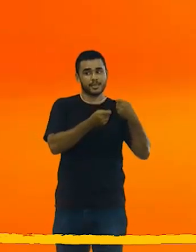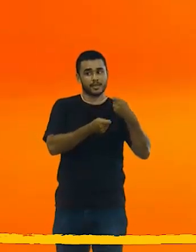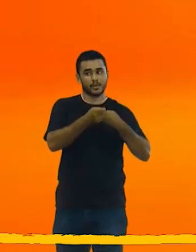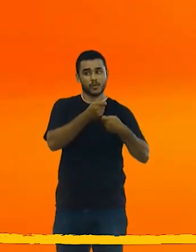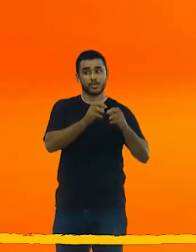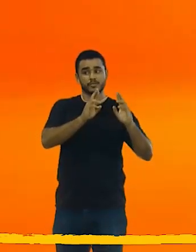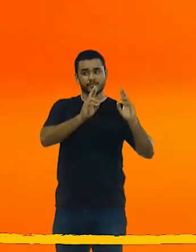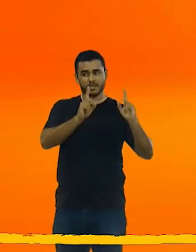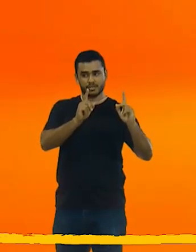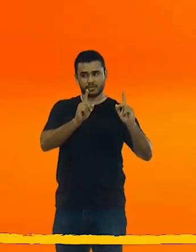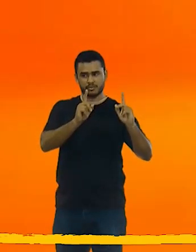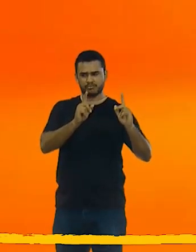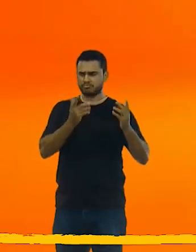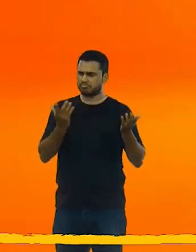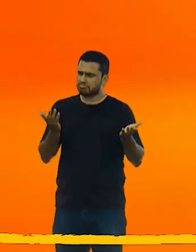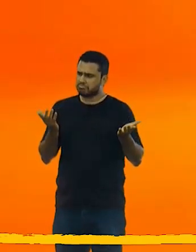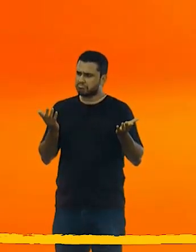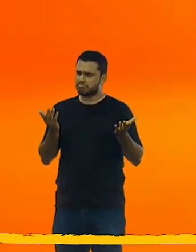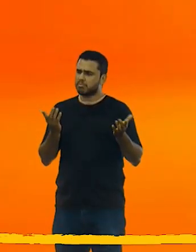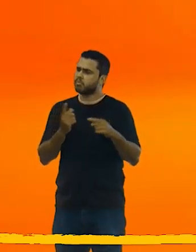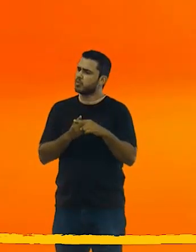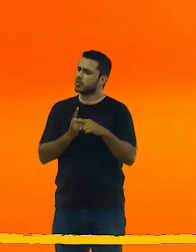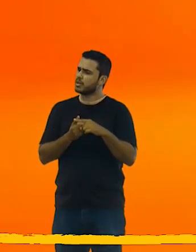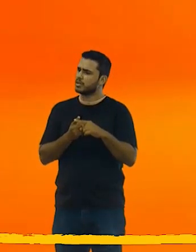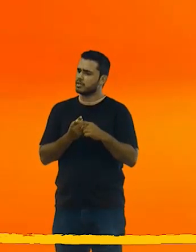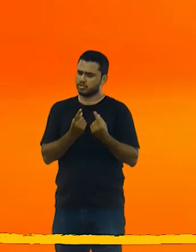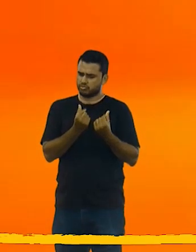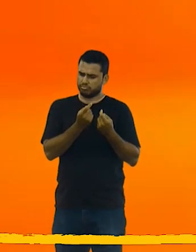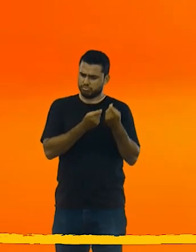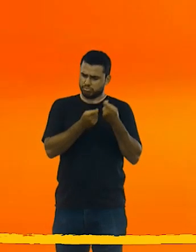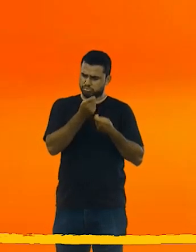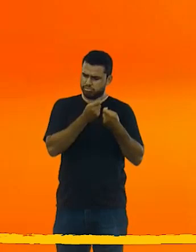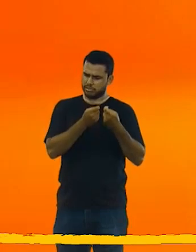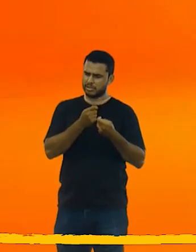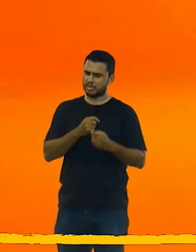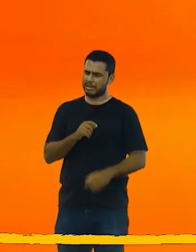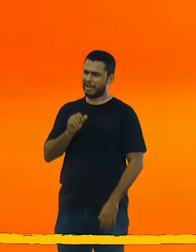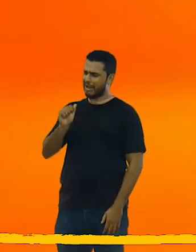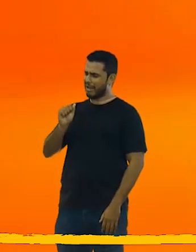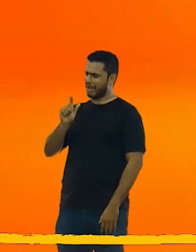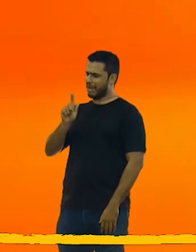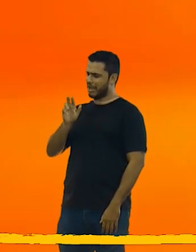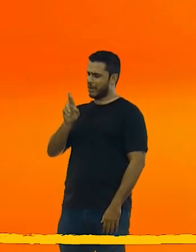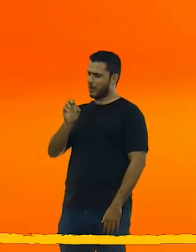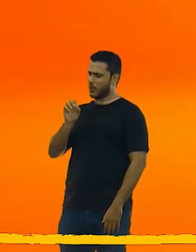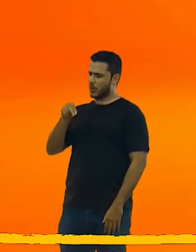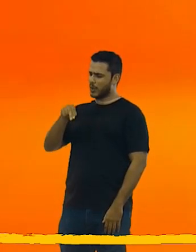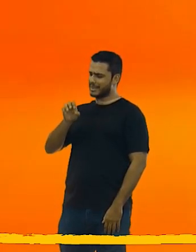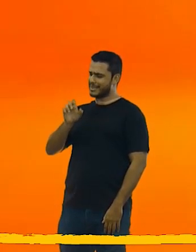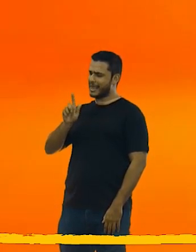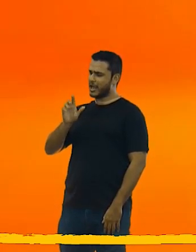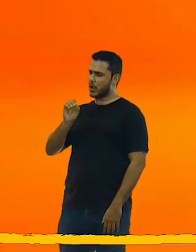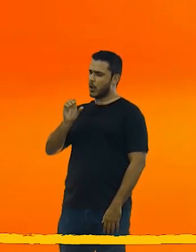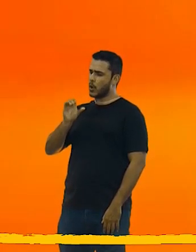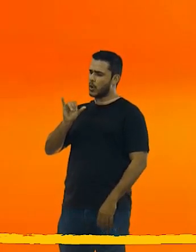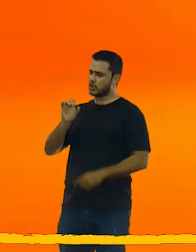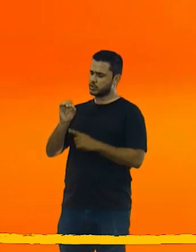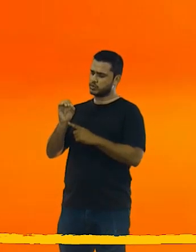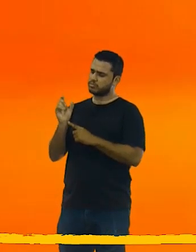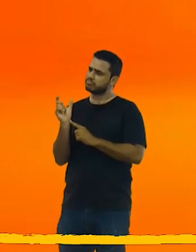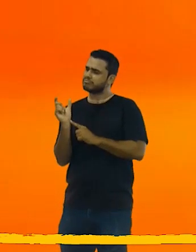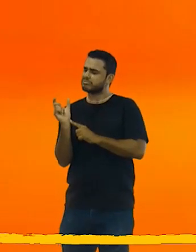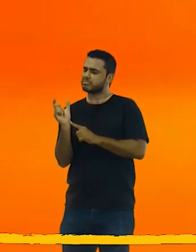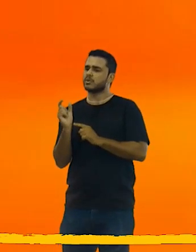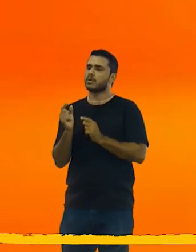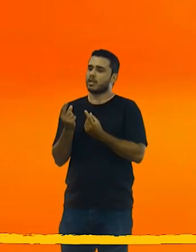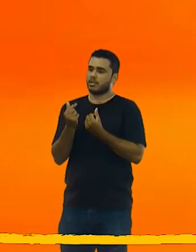ele vai ser abordado, tá? Deixa eu só voltar só um pouquinho aqui, Joãozinho. Então, quando a gente trabalha esse